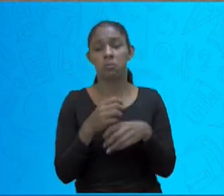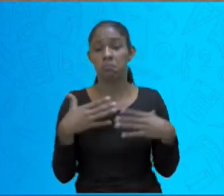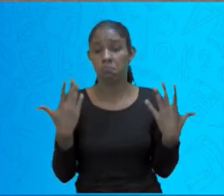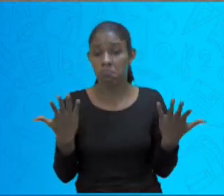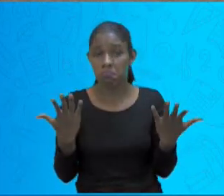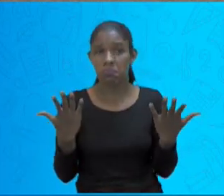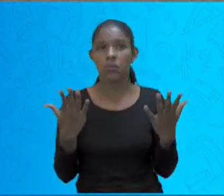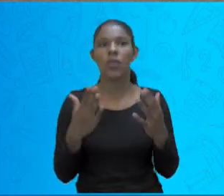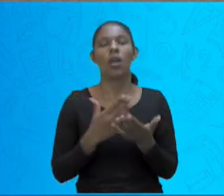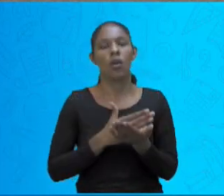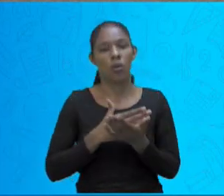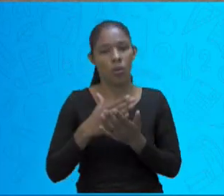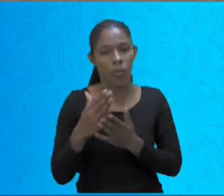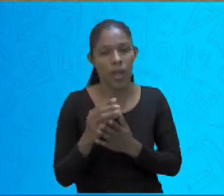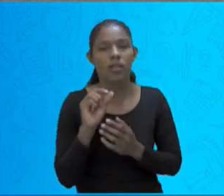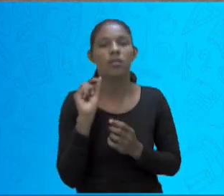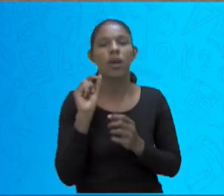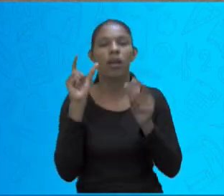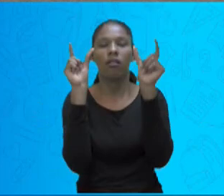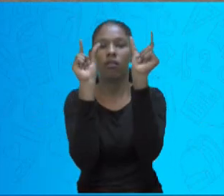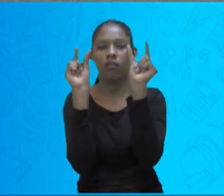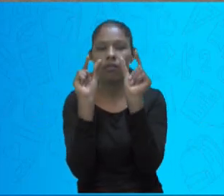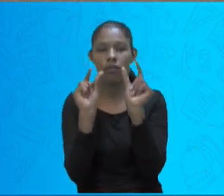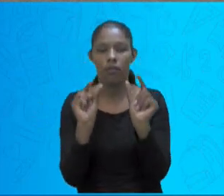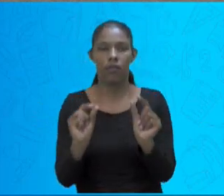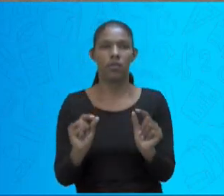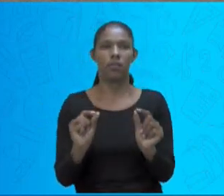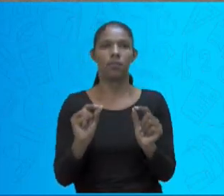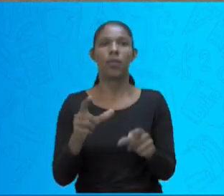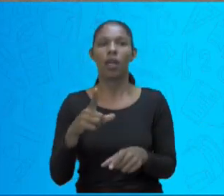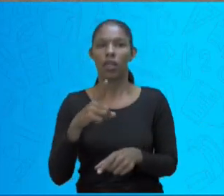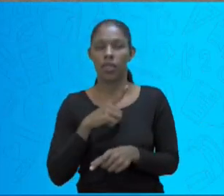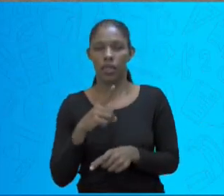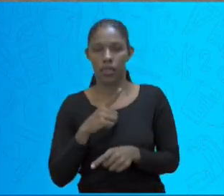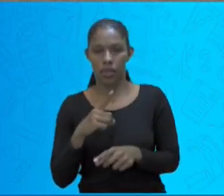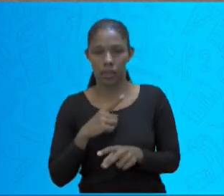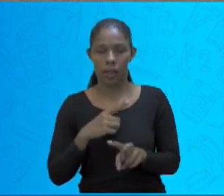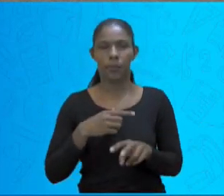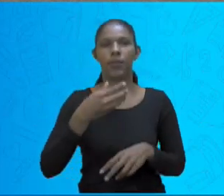Começando pela fatoração. Eu tenho